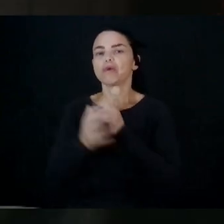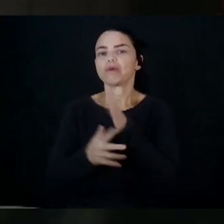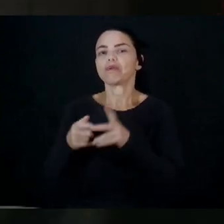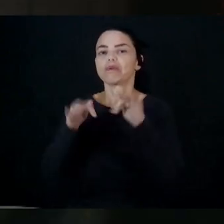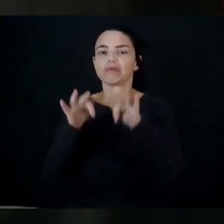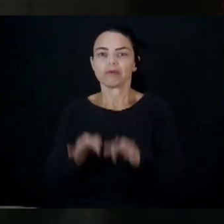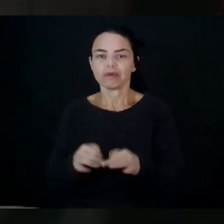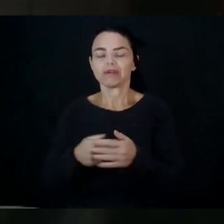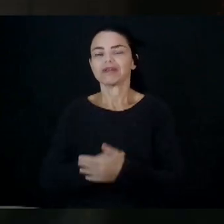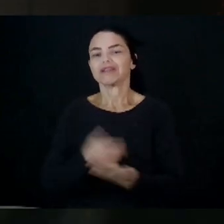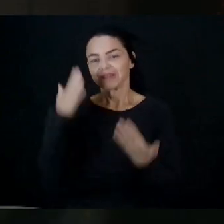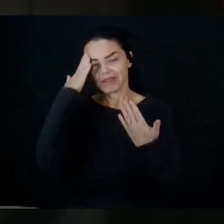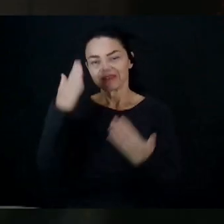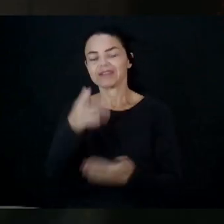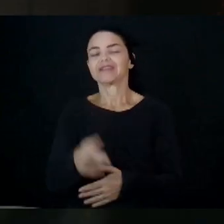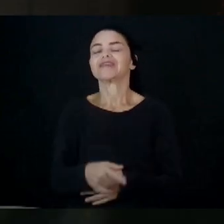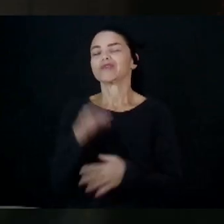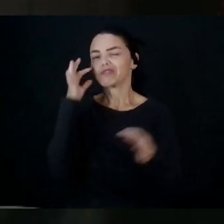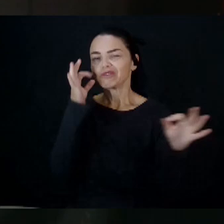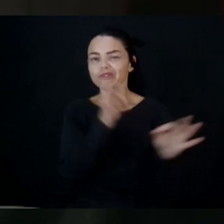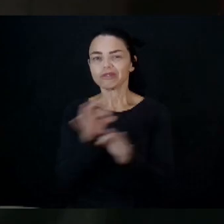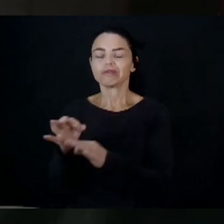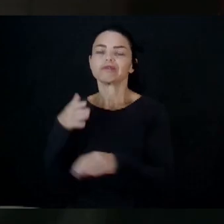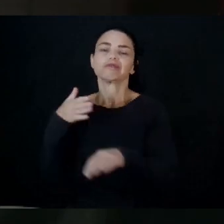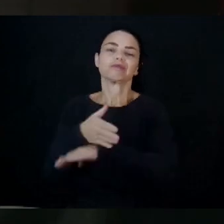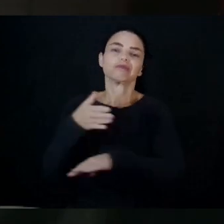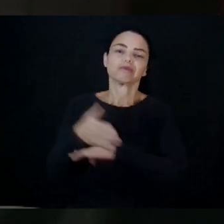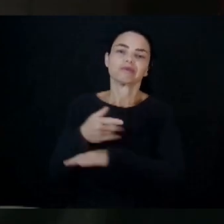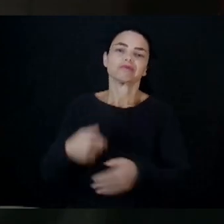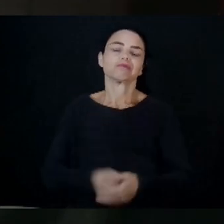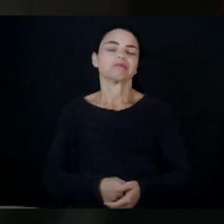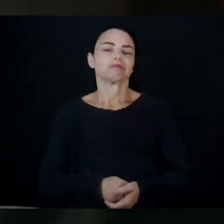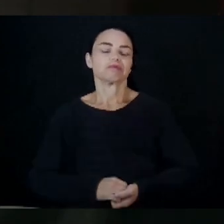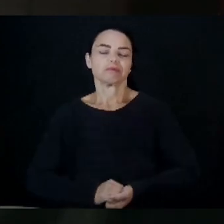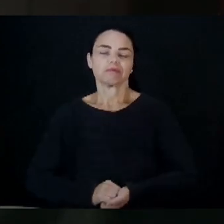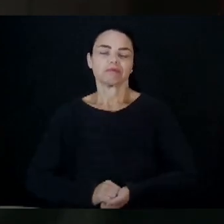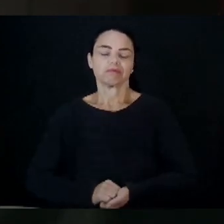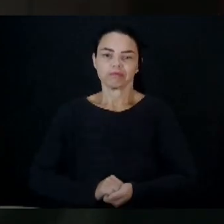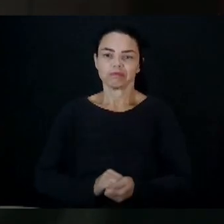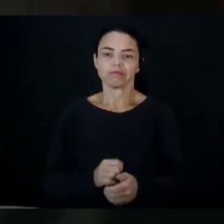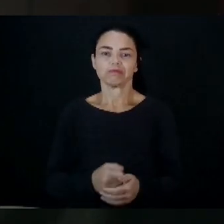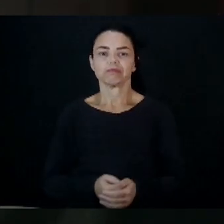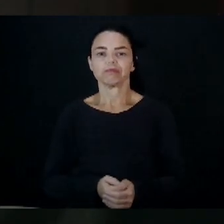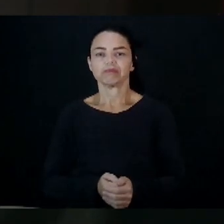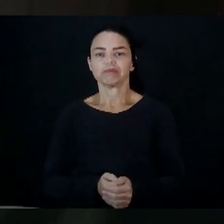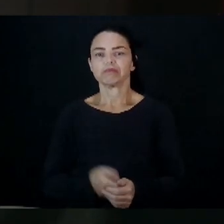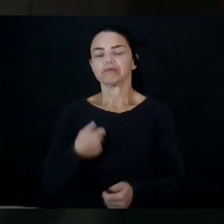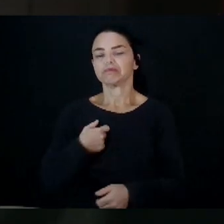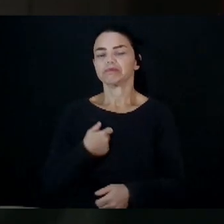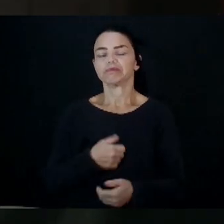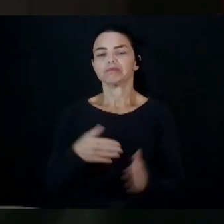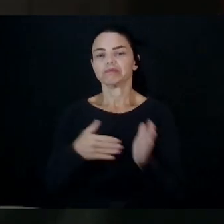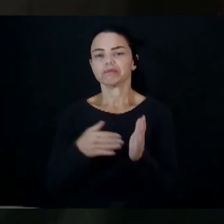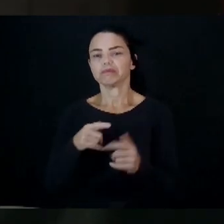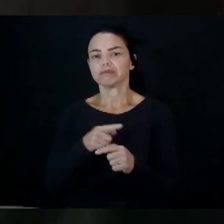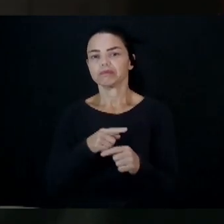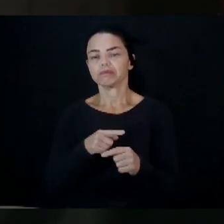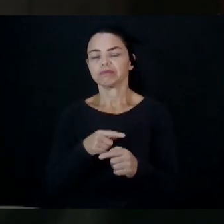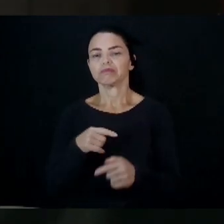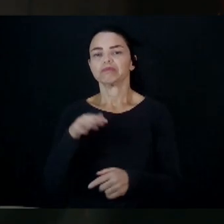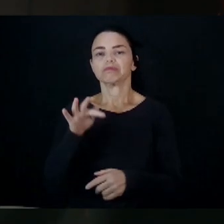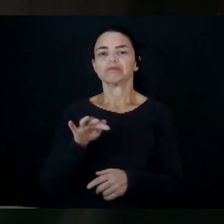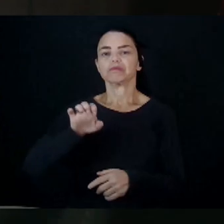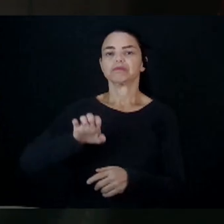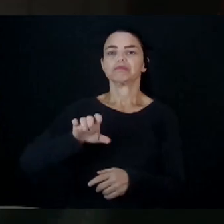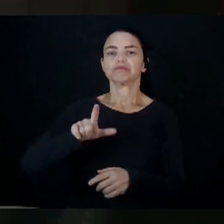agradece você que está aí do outro lado, né, participando conosco. Pode colocar na tela, produção, por favor, a última pergunta. O Felipe Antunes, do